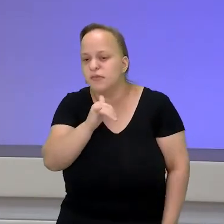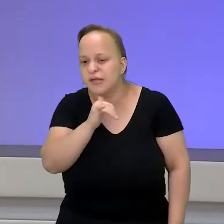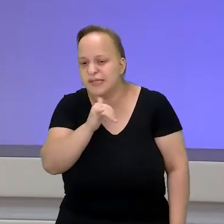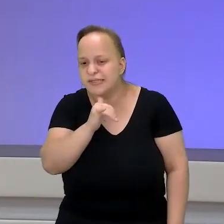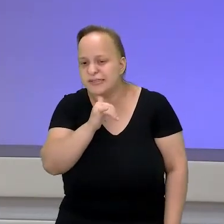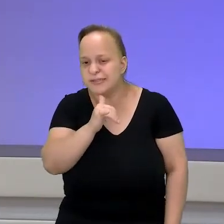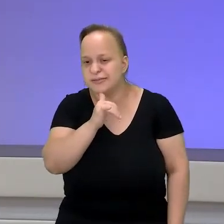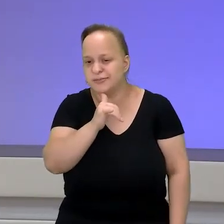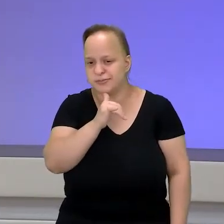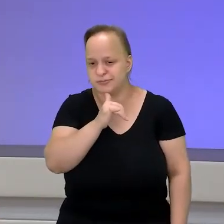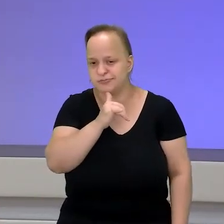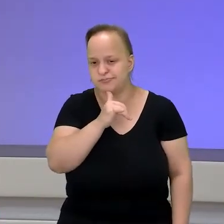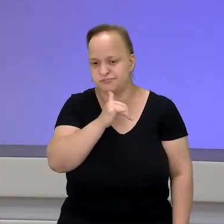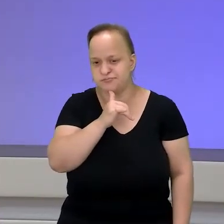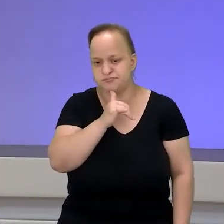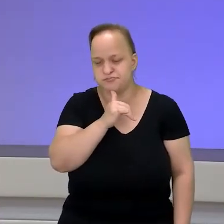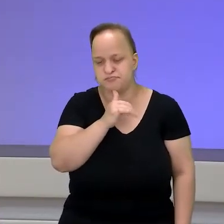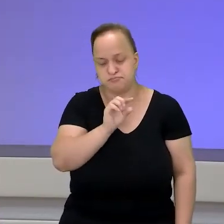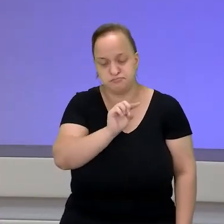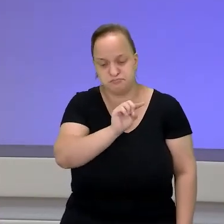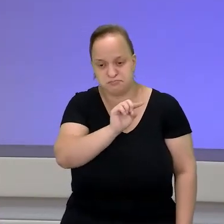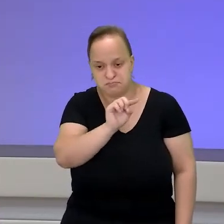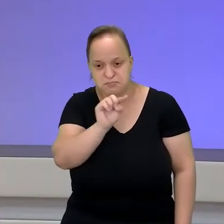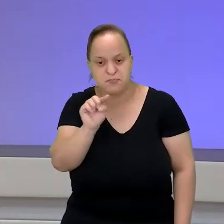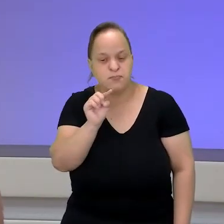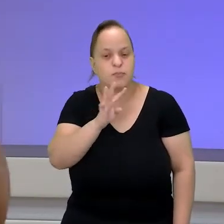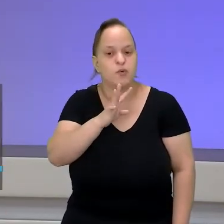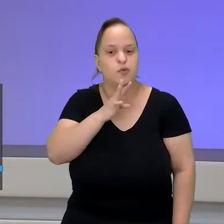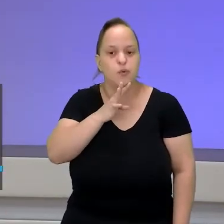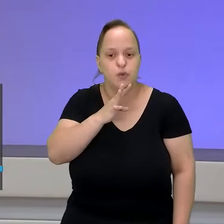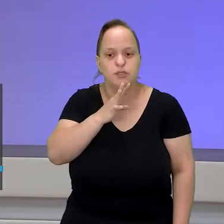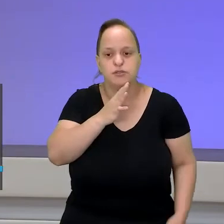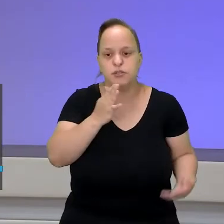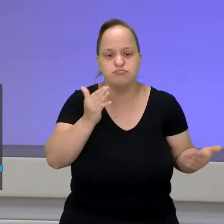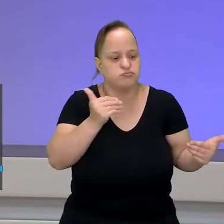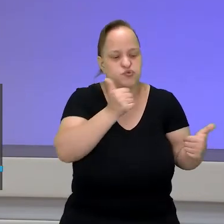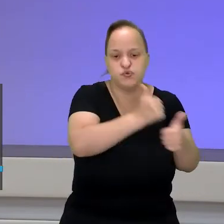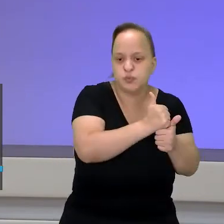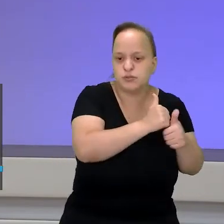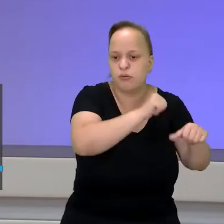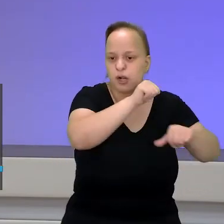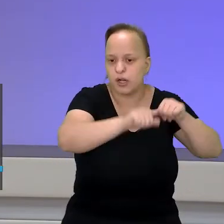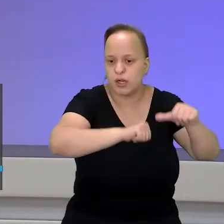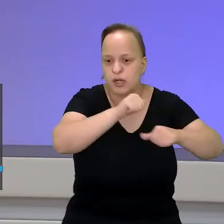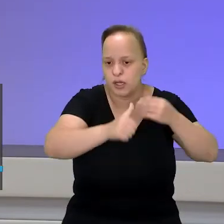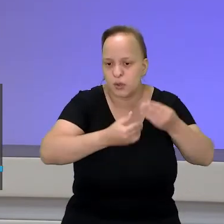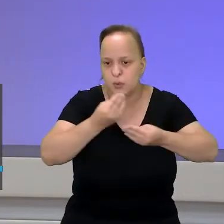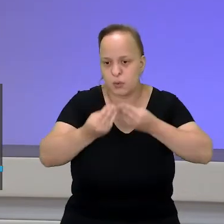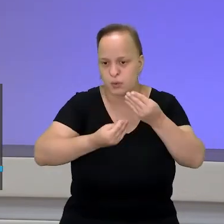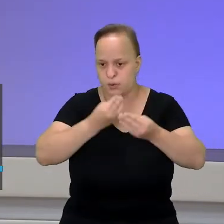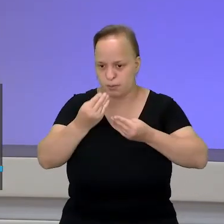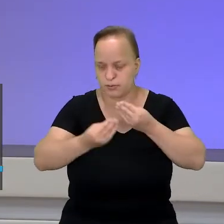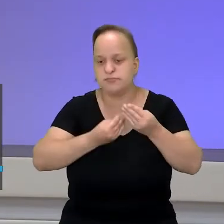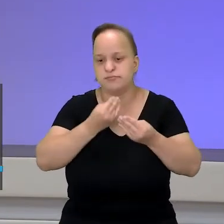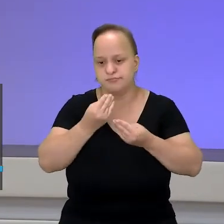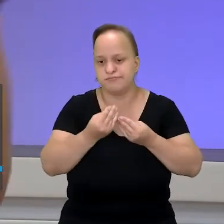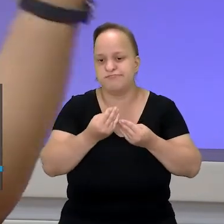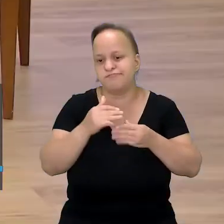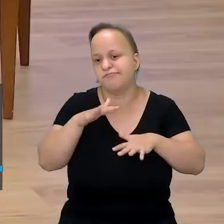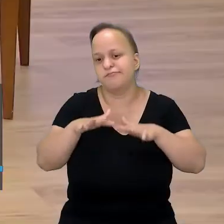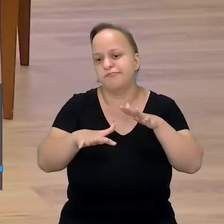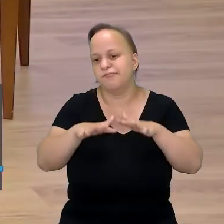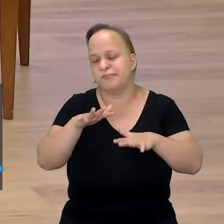né, de justamente essa prática de modificação, justamente realizada por, às vezes,